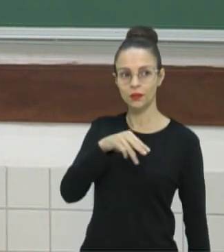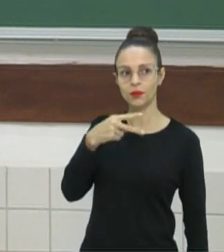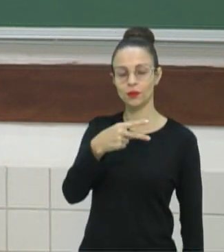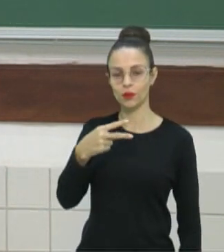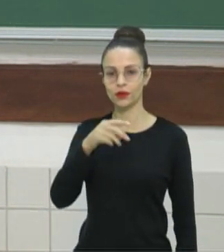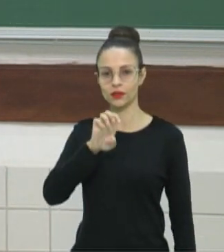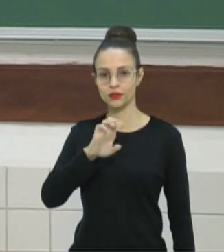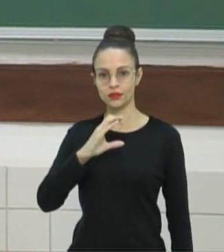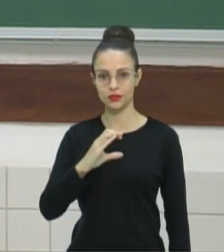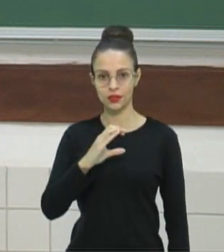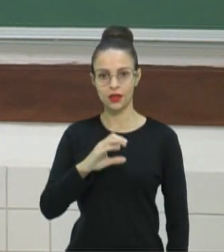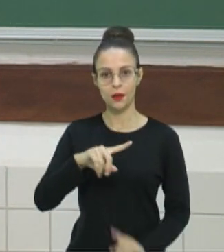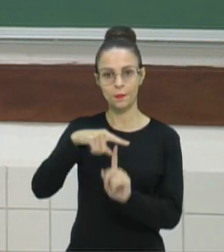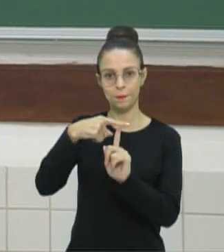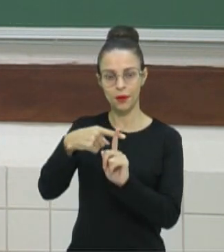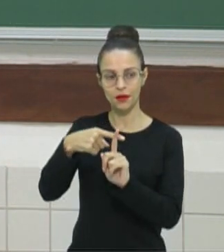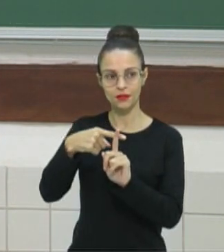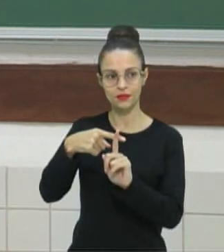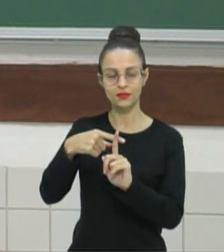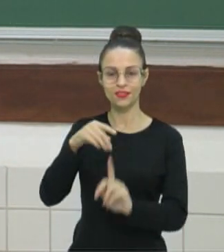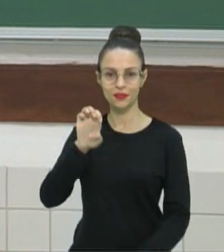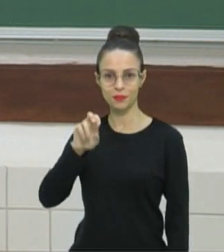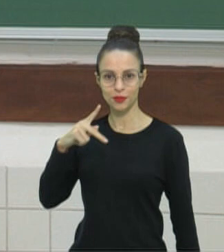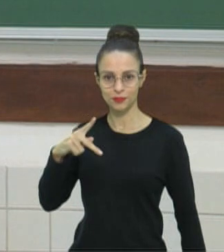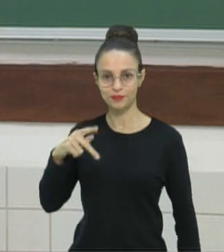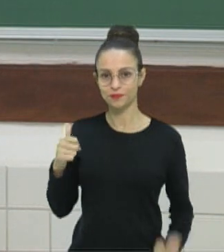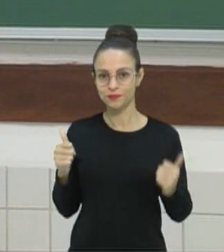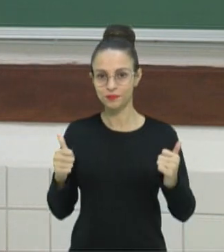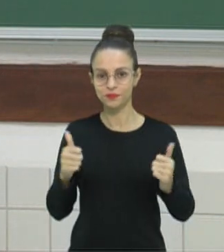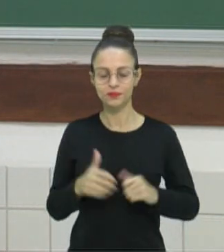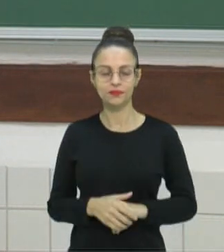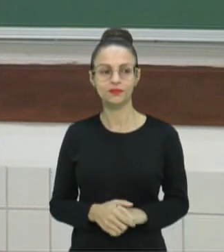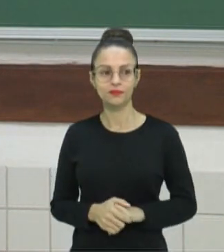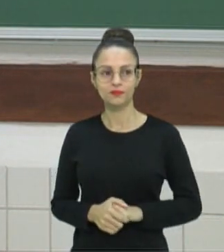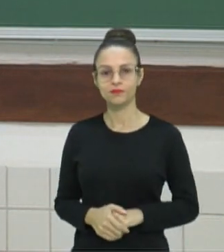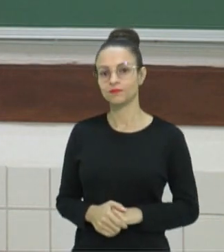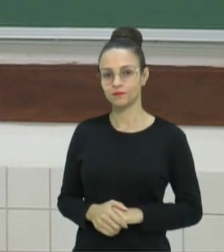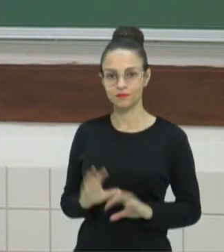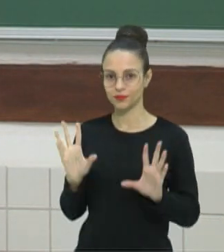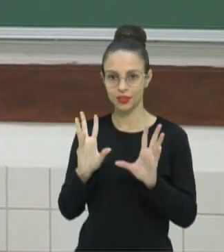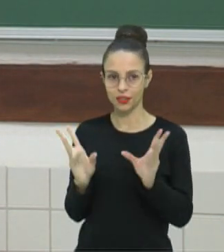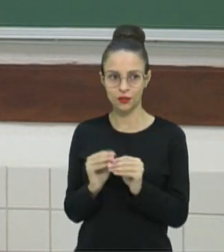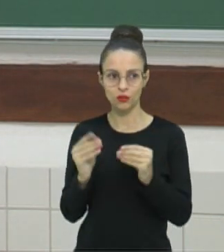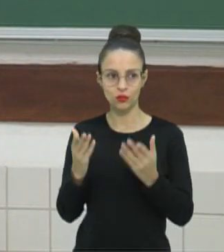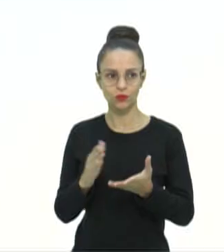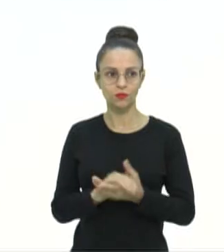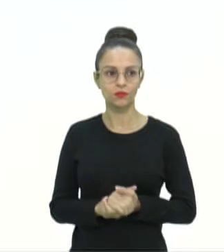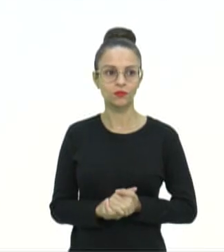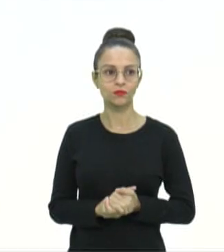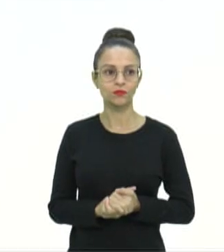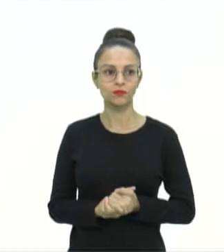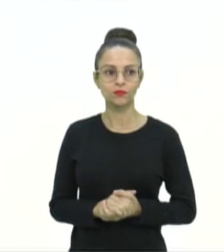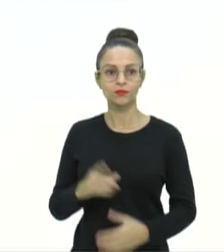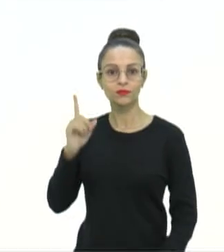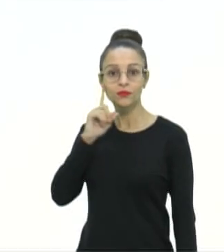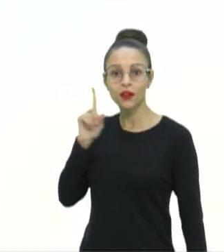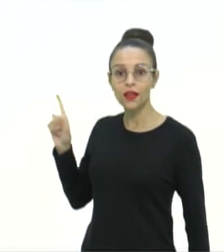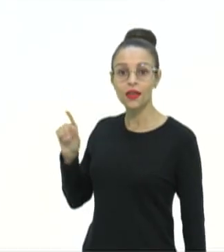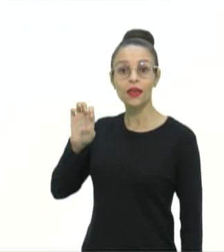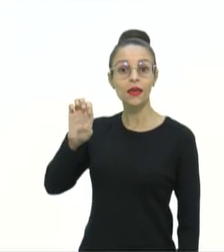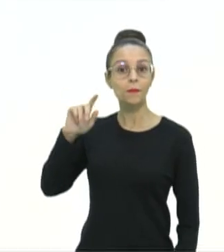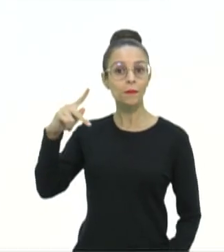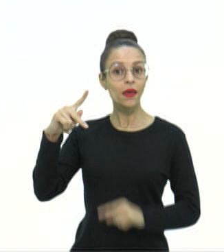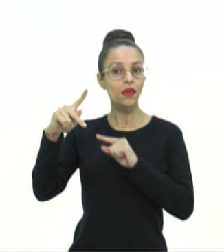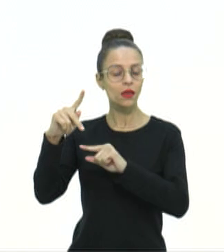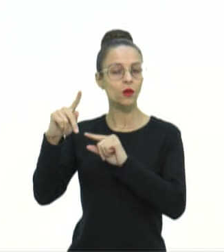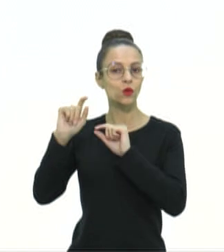igual a EC mais EP. Beleza? É praticamente isso, certo? Lembrando, né, que esse EP,